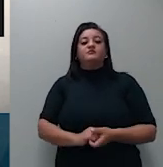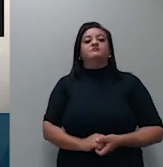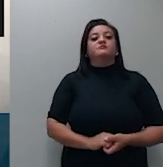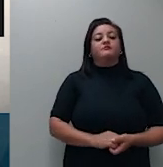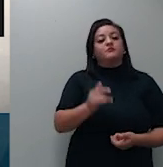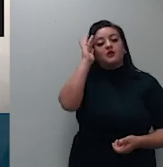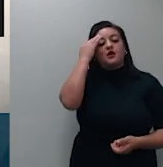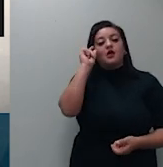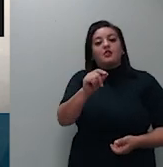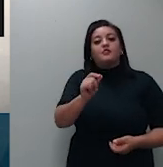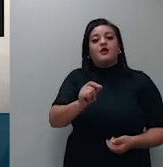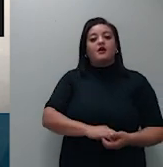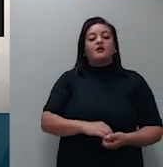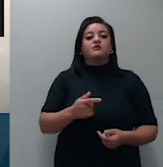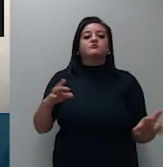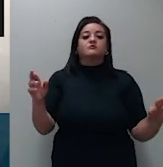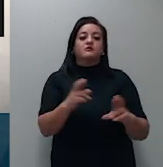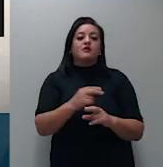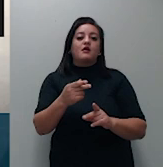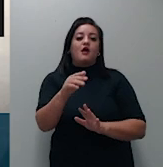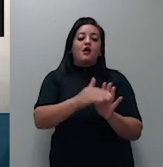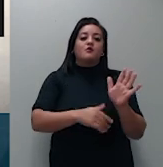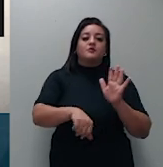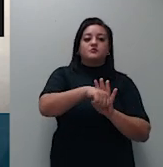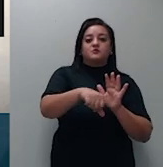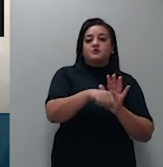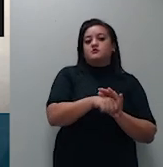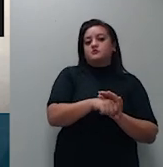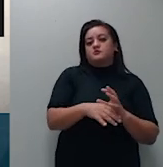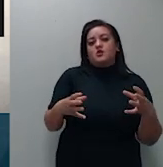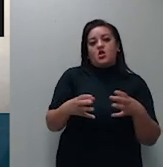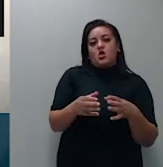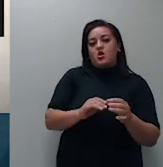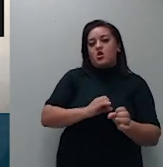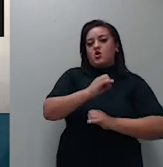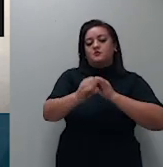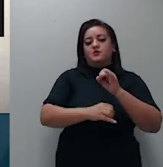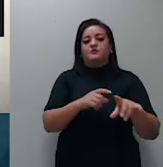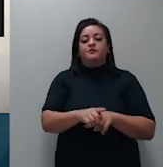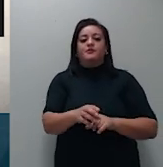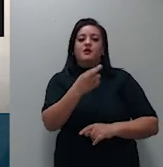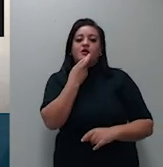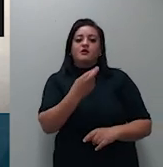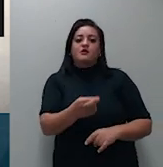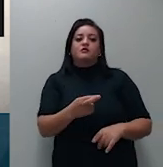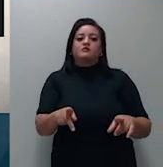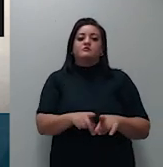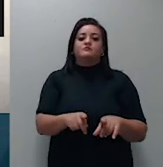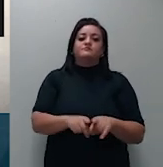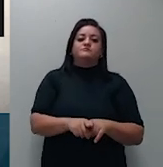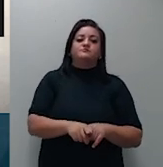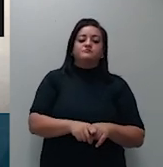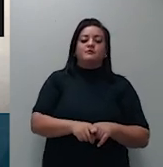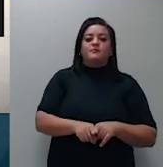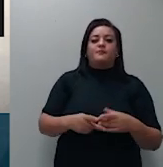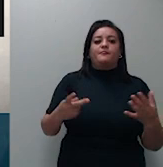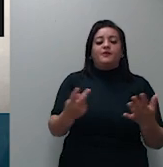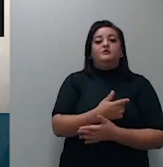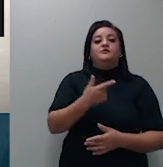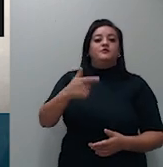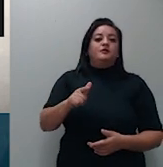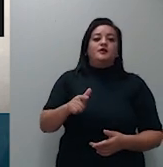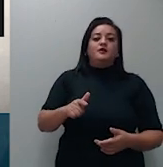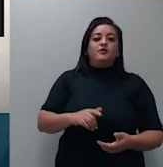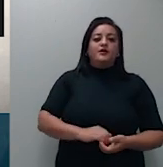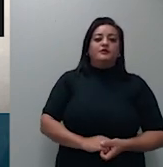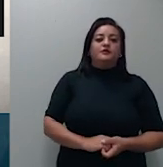não viu lavar seus padrões de comunidade a resposta Já agradecemos o tempo